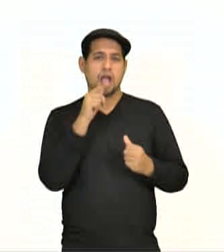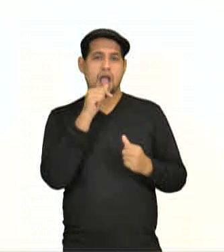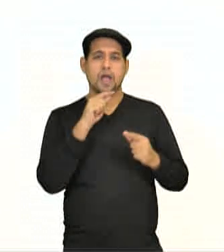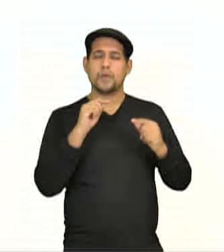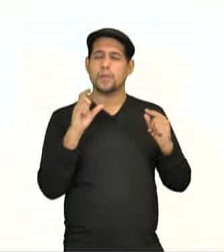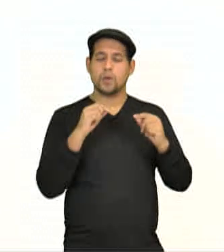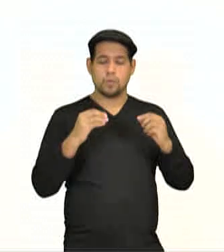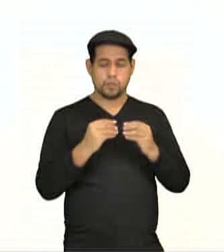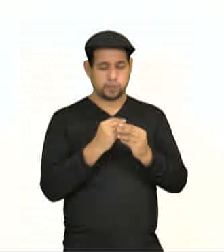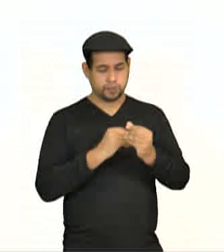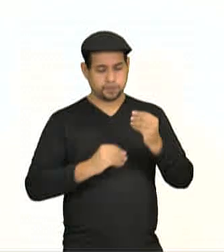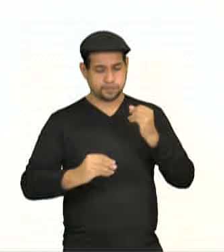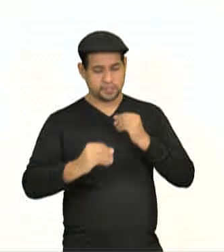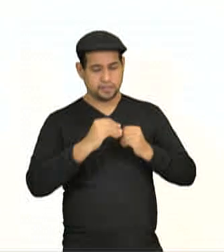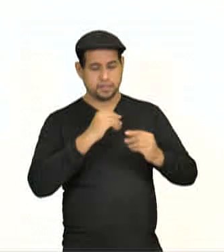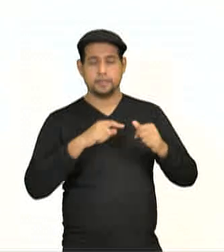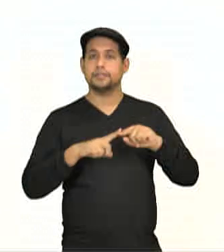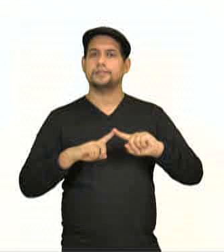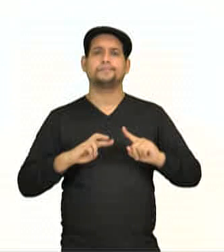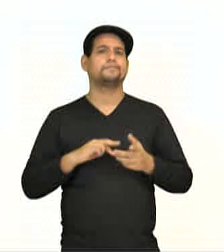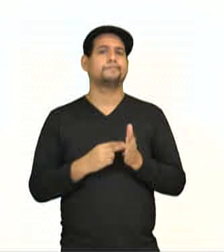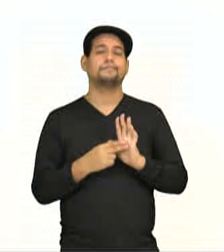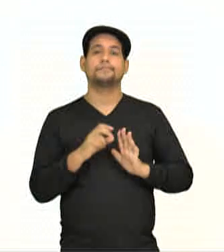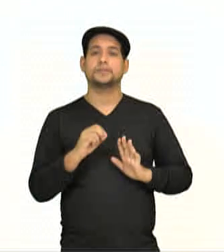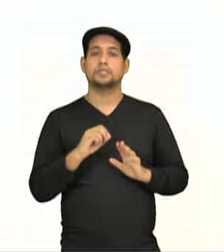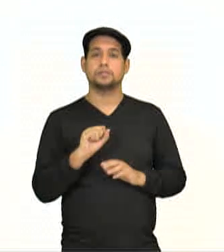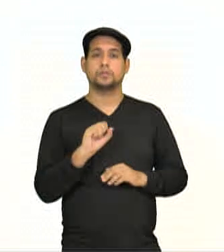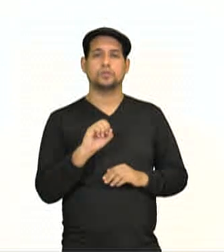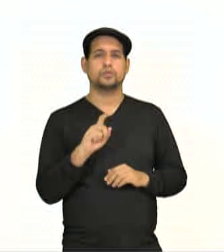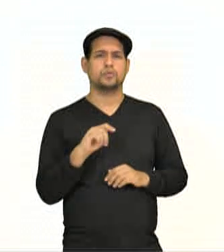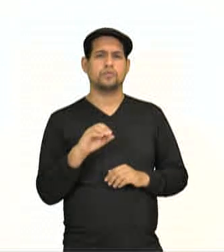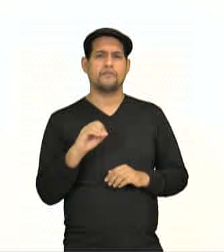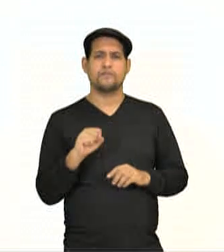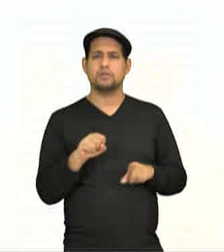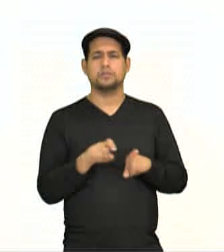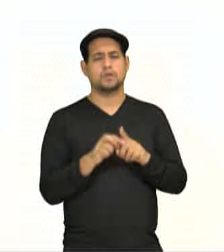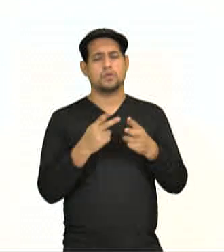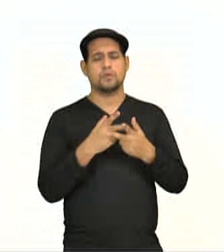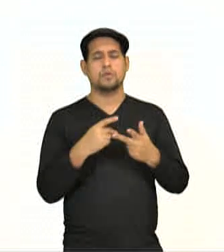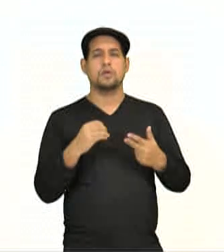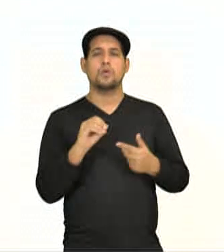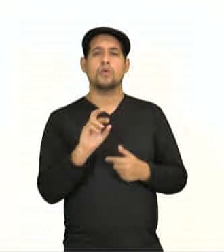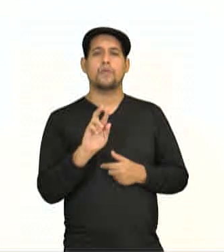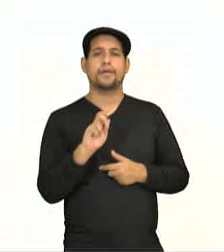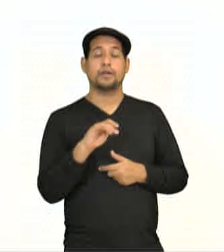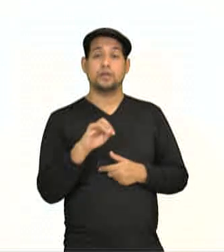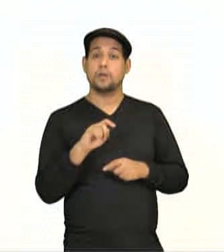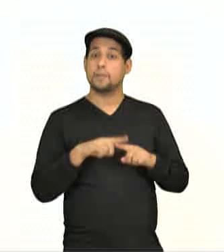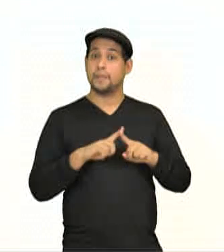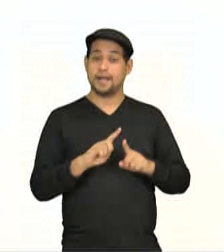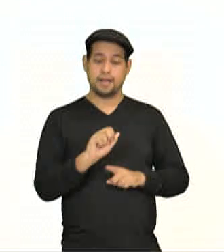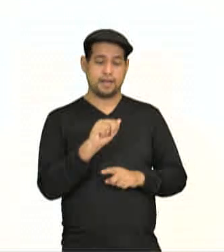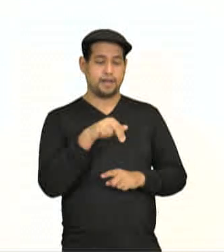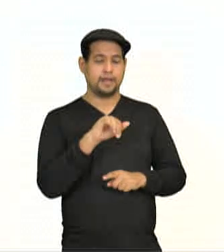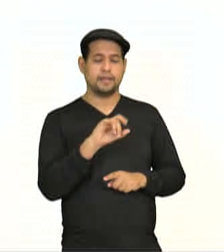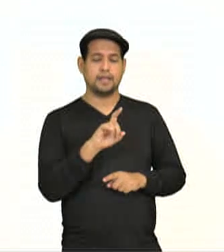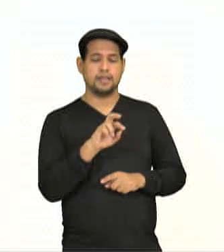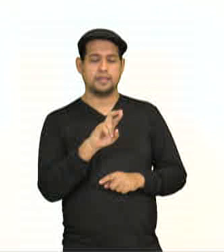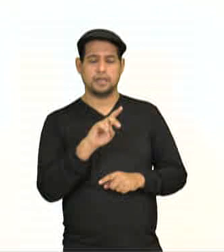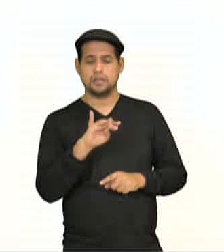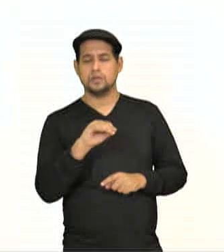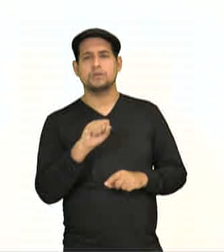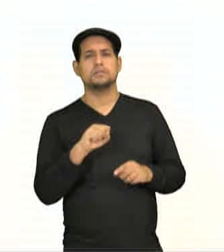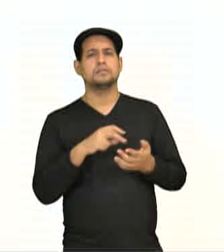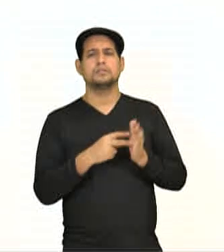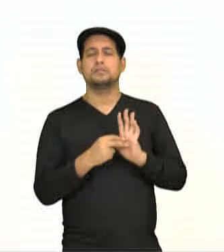solúveis nela, sendo, no entanto, mais solúveis em solventes orgânicos. Os anidridos de baixo peso